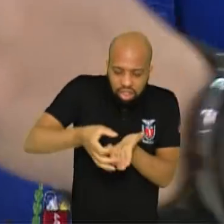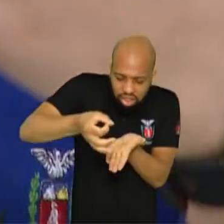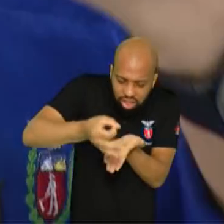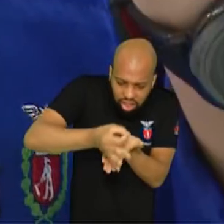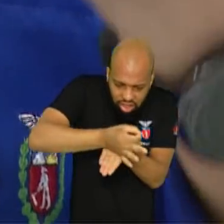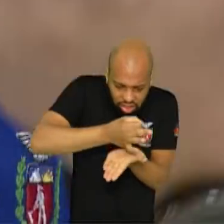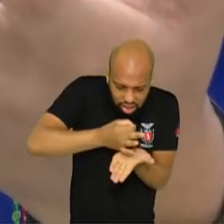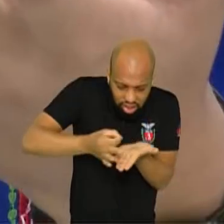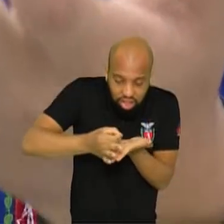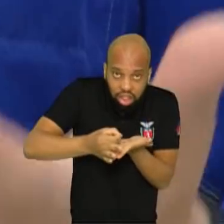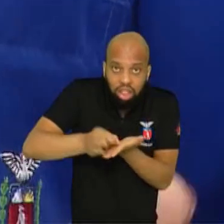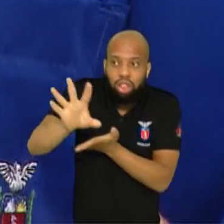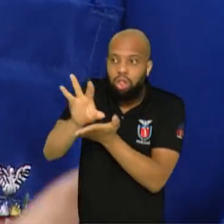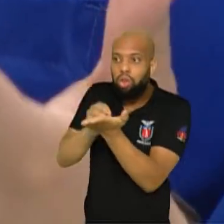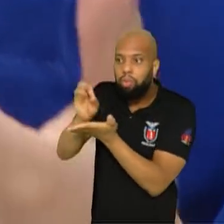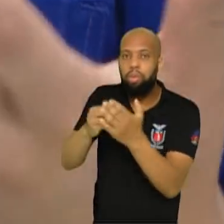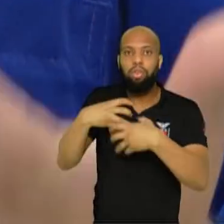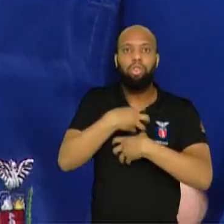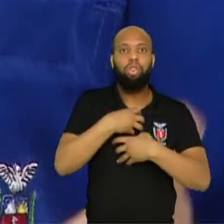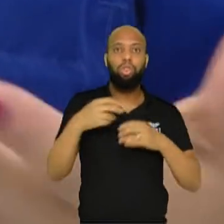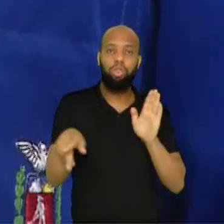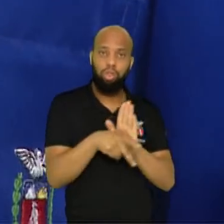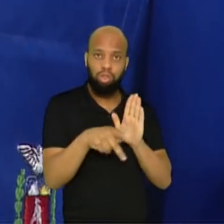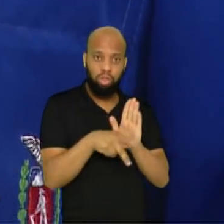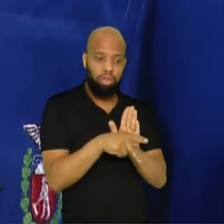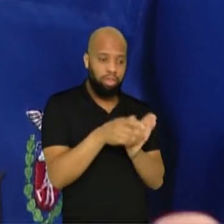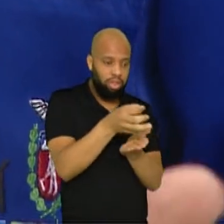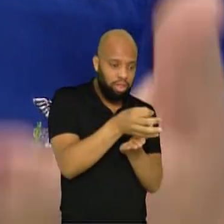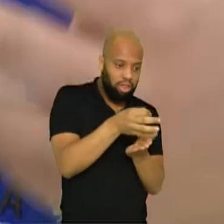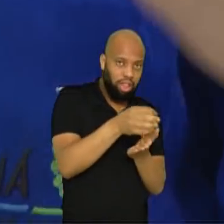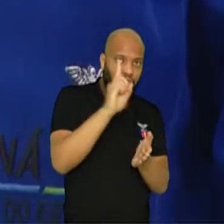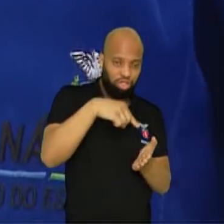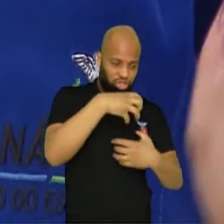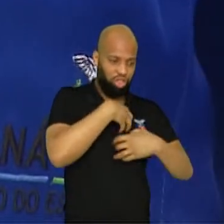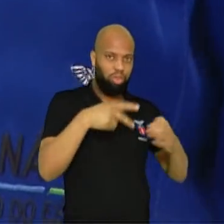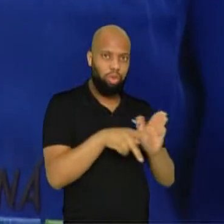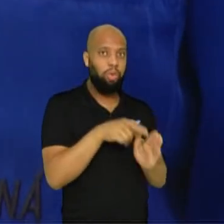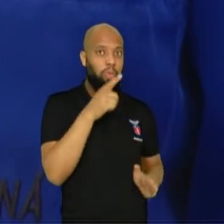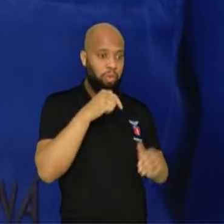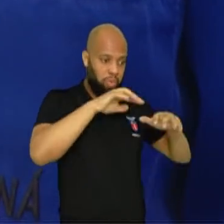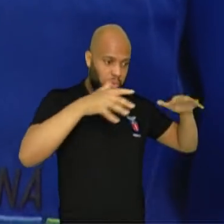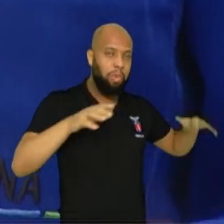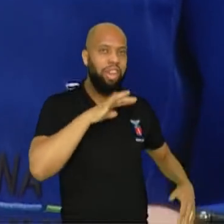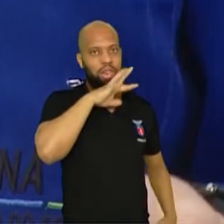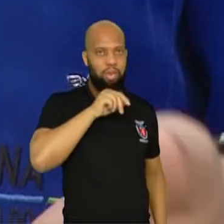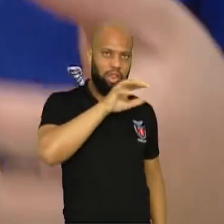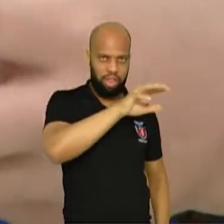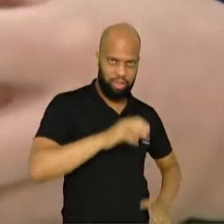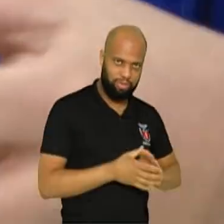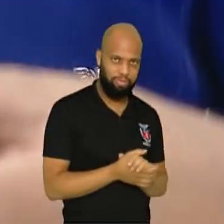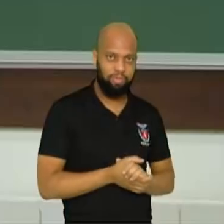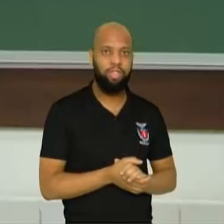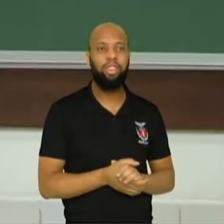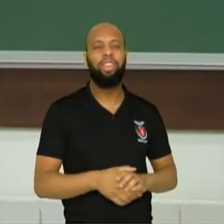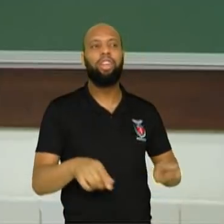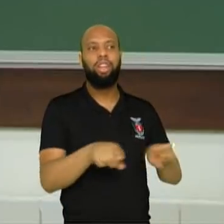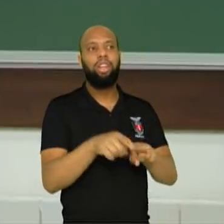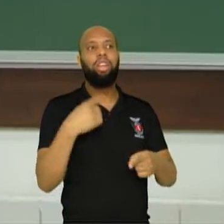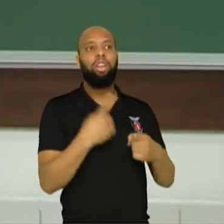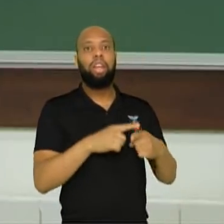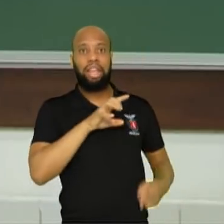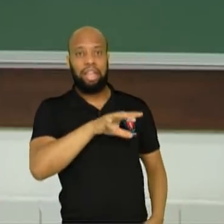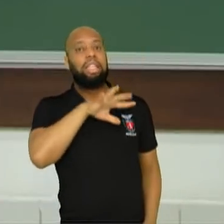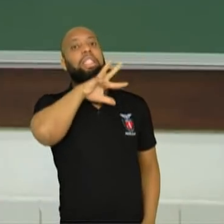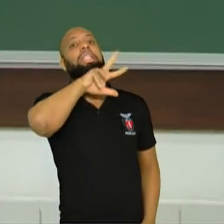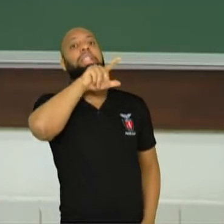buraquinhos imitam os poros da esponja marinha, ou a esponja aquática, vamos dizer assim, porque esses